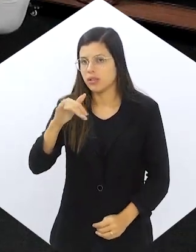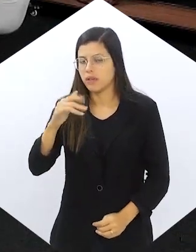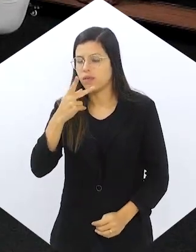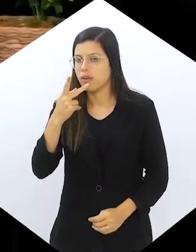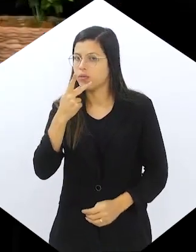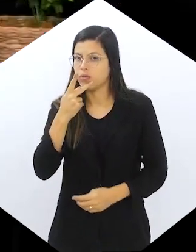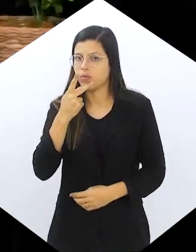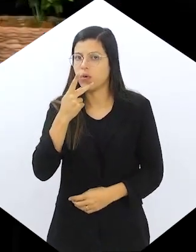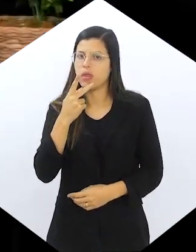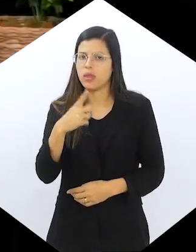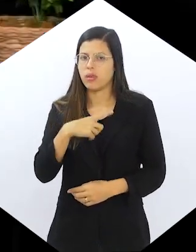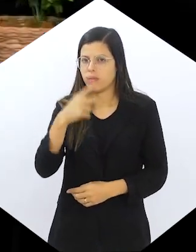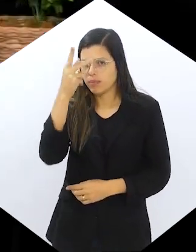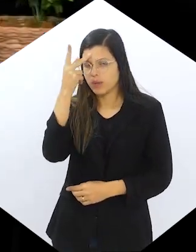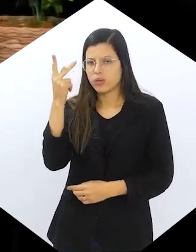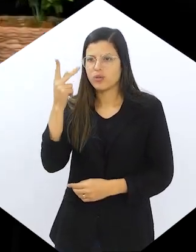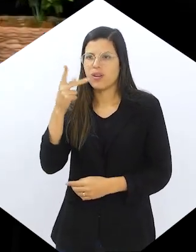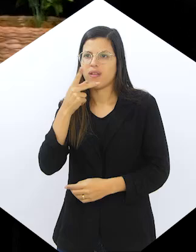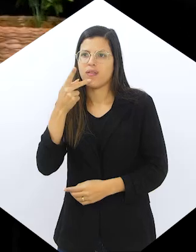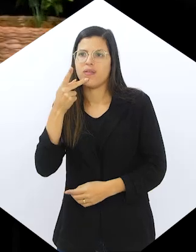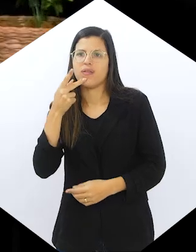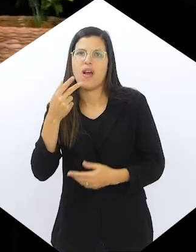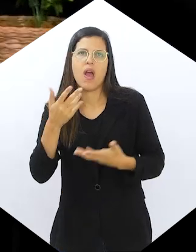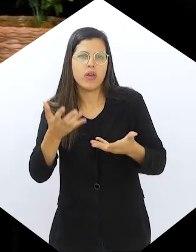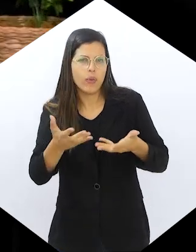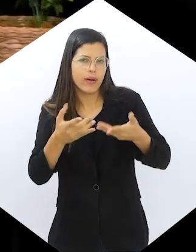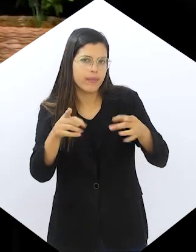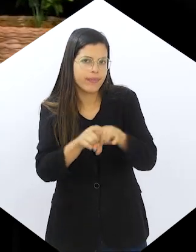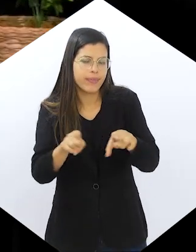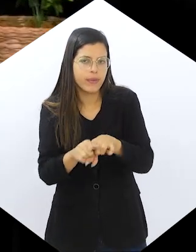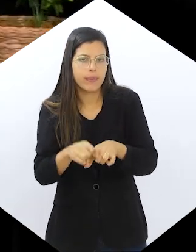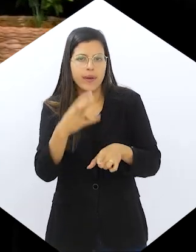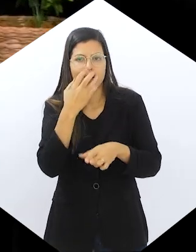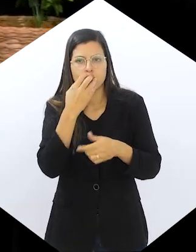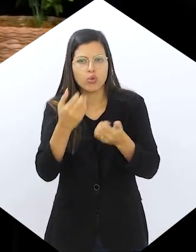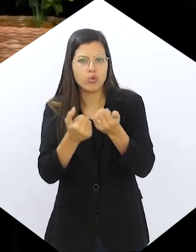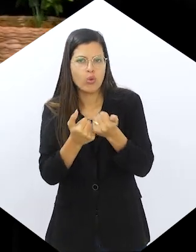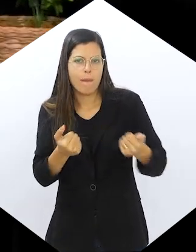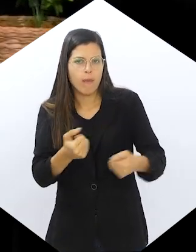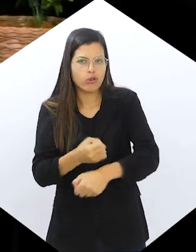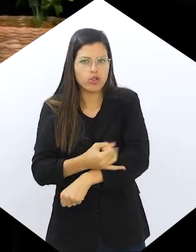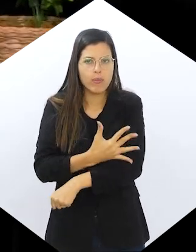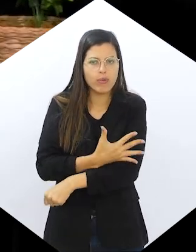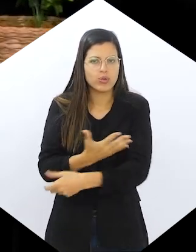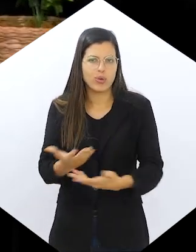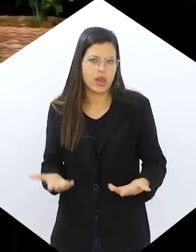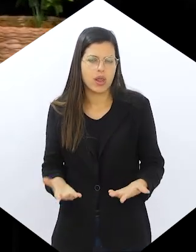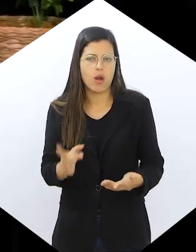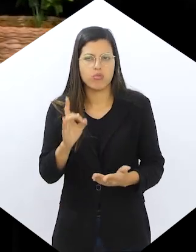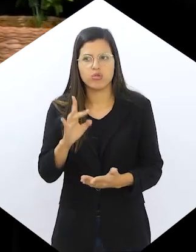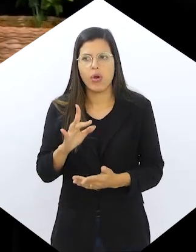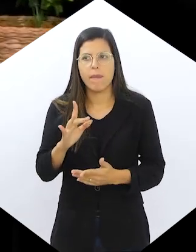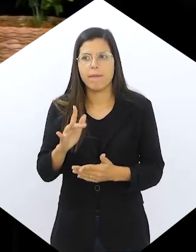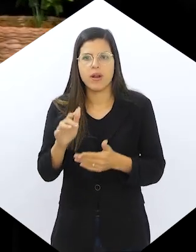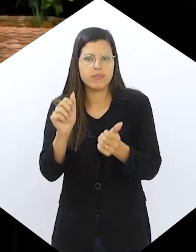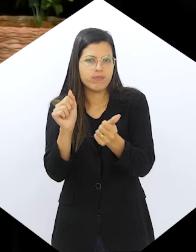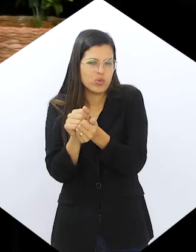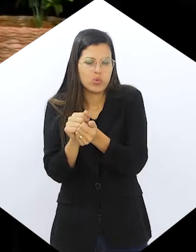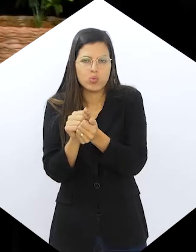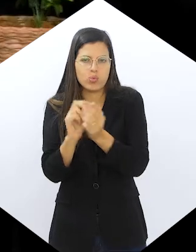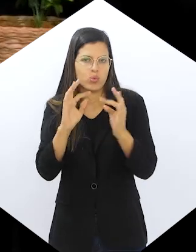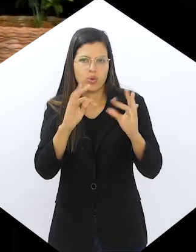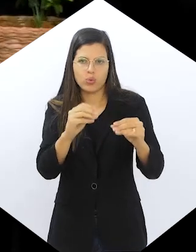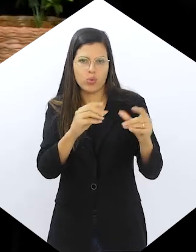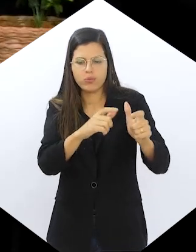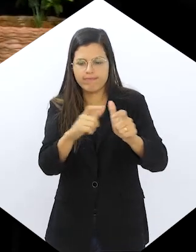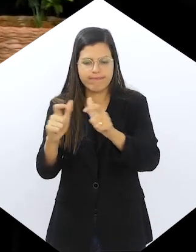comentou, que tem gente que ainda banaliza e fala: eu quero meu cão de suporte emocional, que é meu pet, só para poder levar o